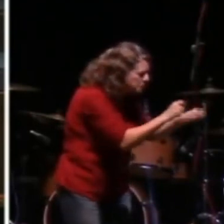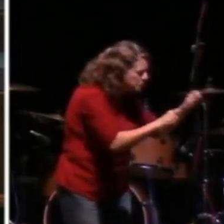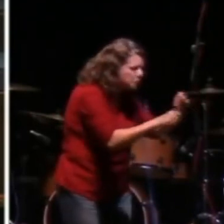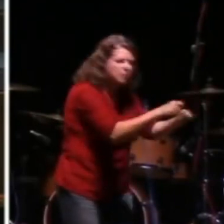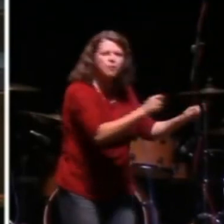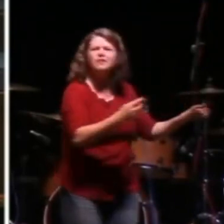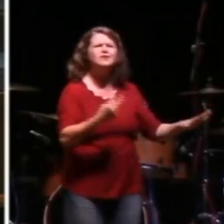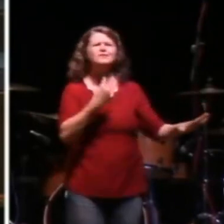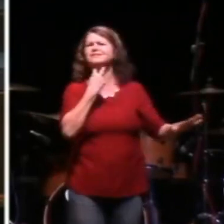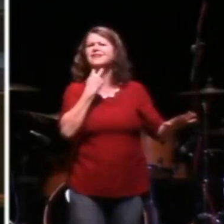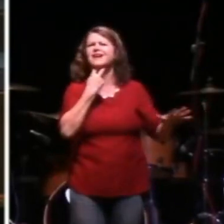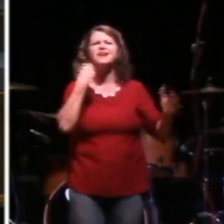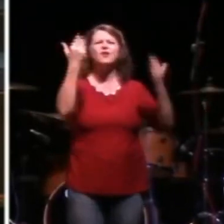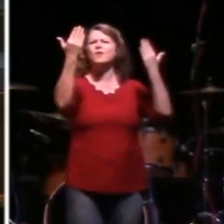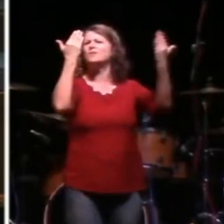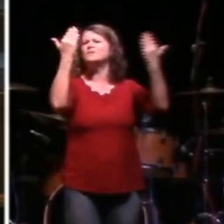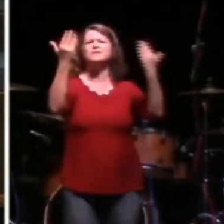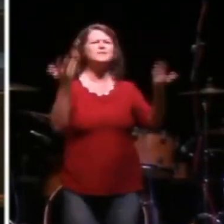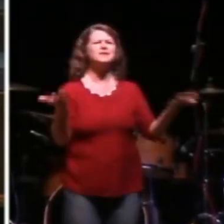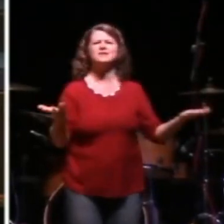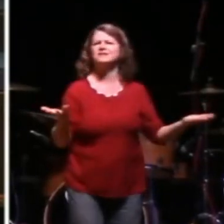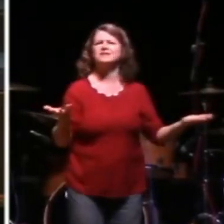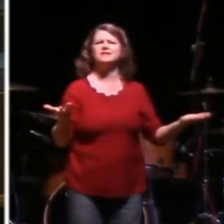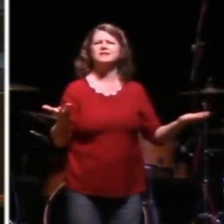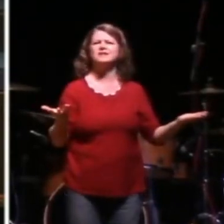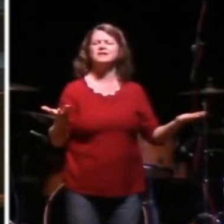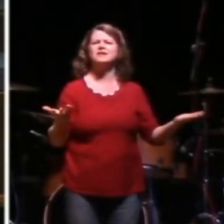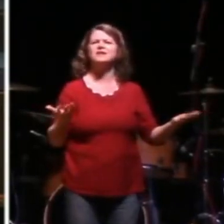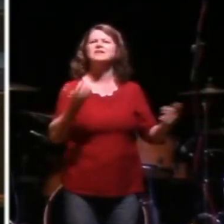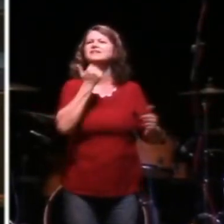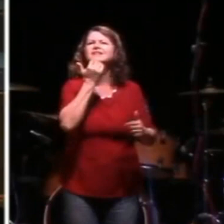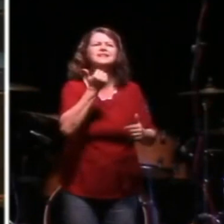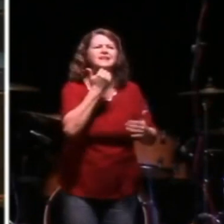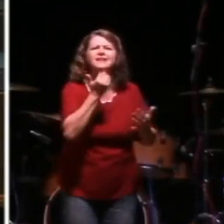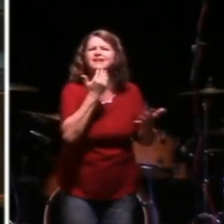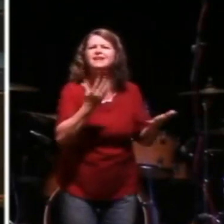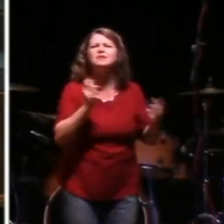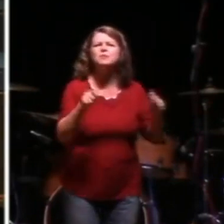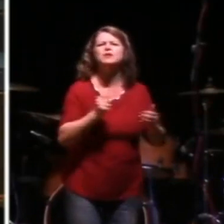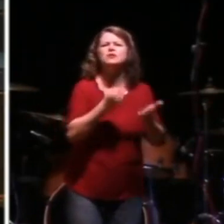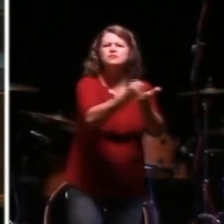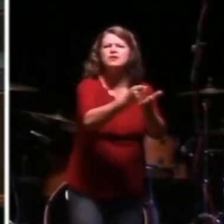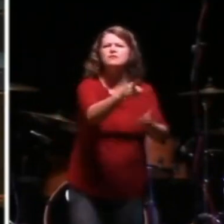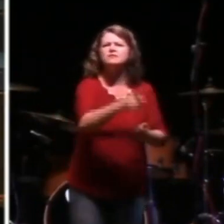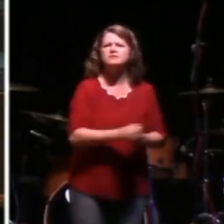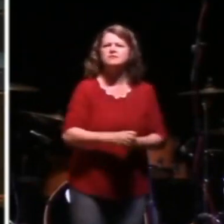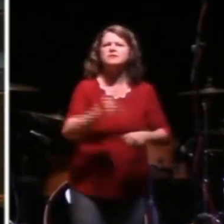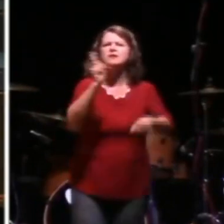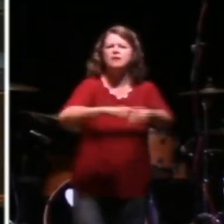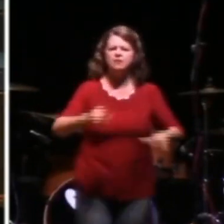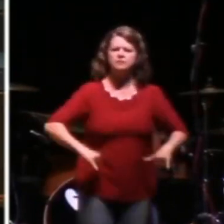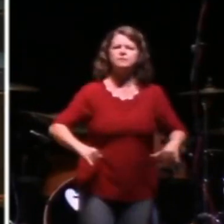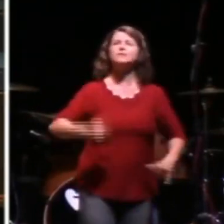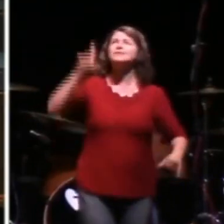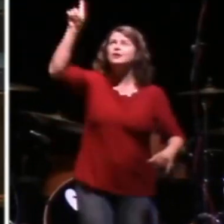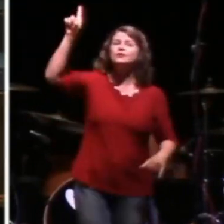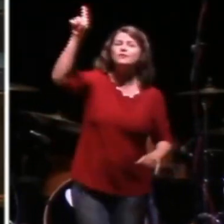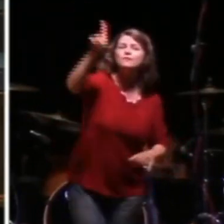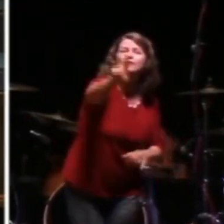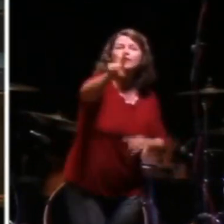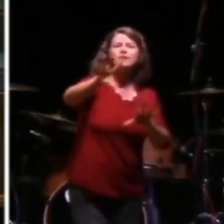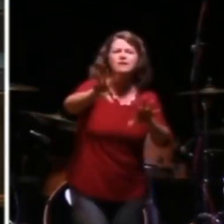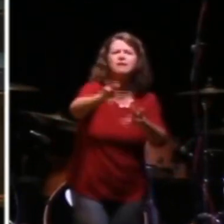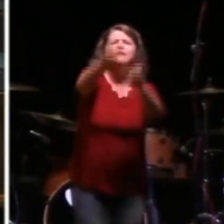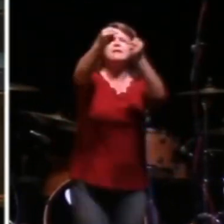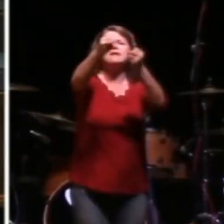porque eu sou incomparável nenhum deus te visitou no teu beco sem saída eu tive citei eu fui aquele que foi